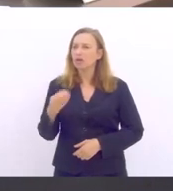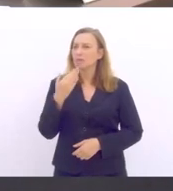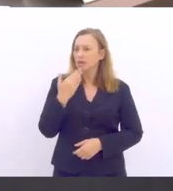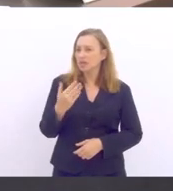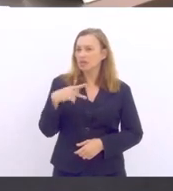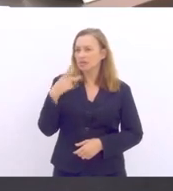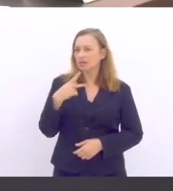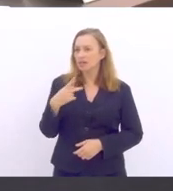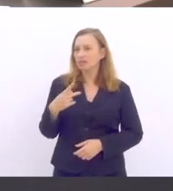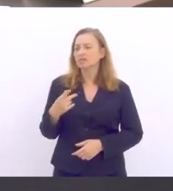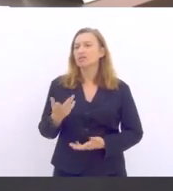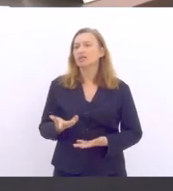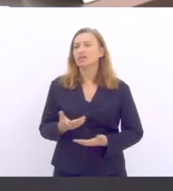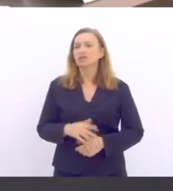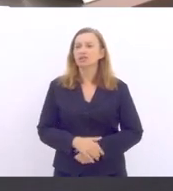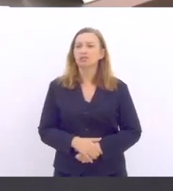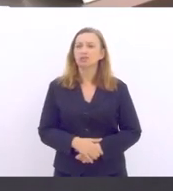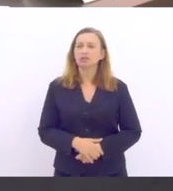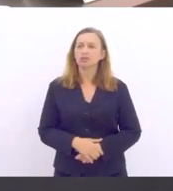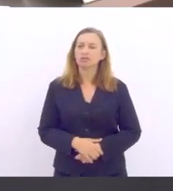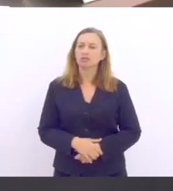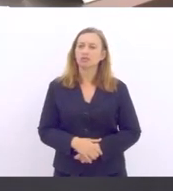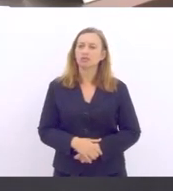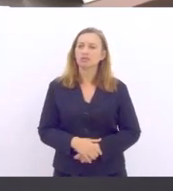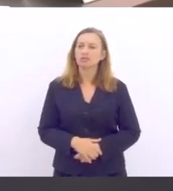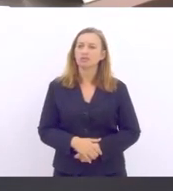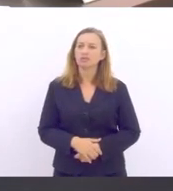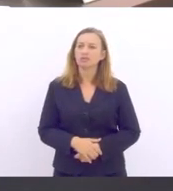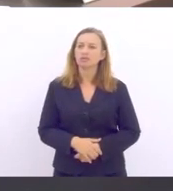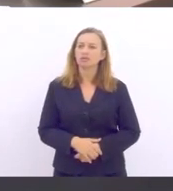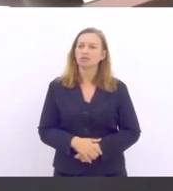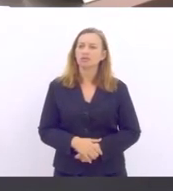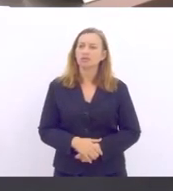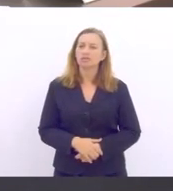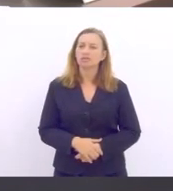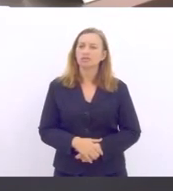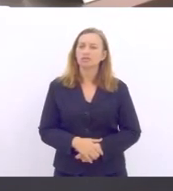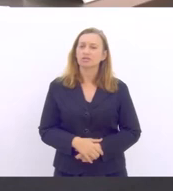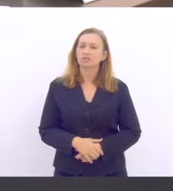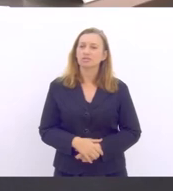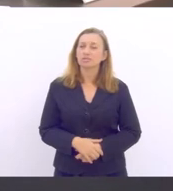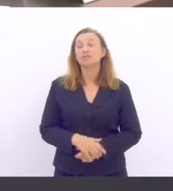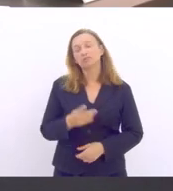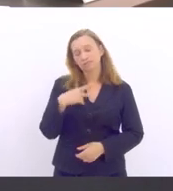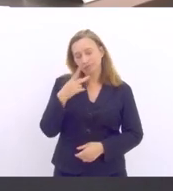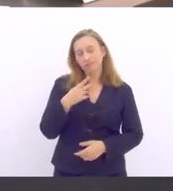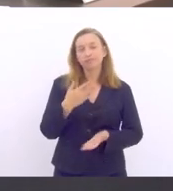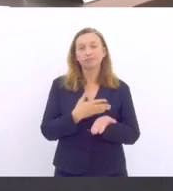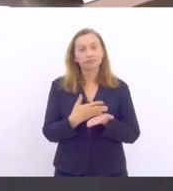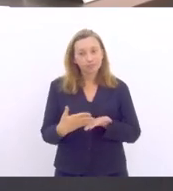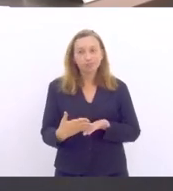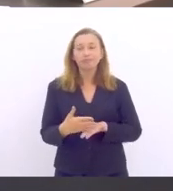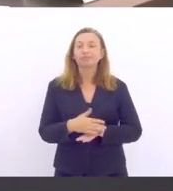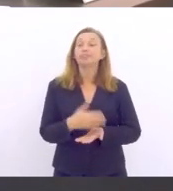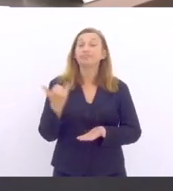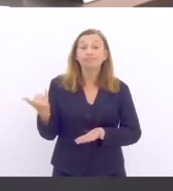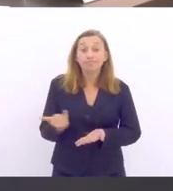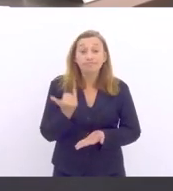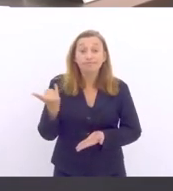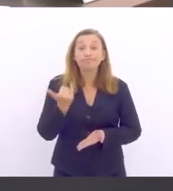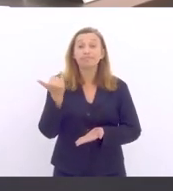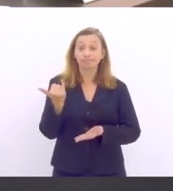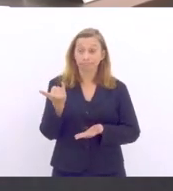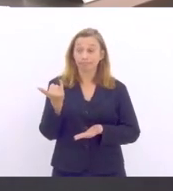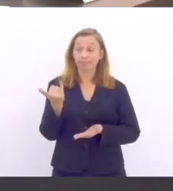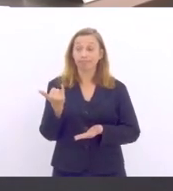uma breve fala de consideração final. Então, pessoal, como foi falado no início, né, foi a importância